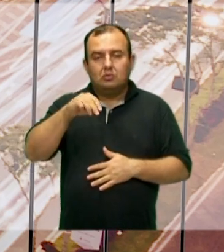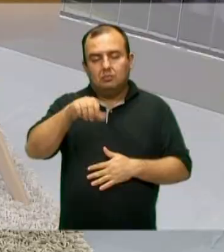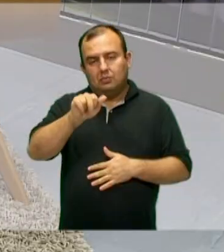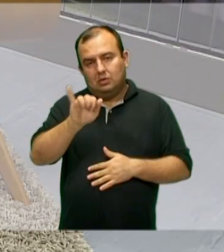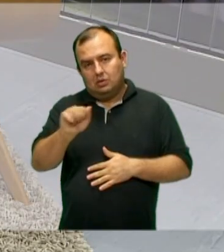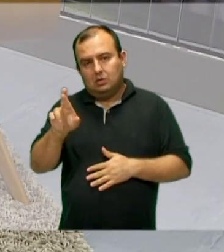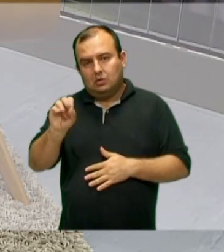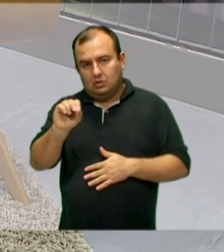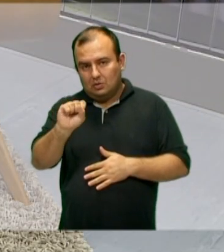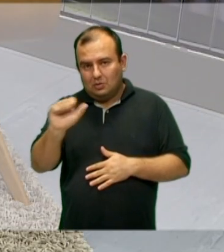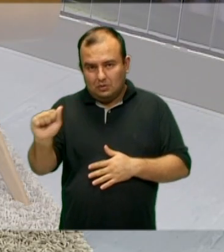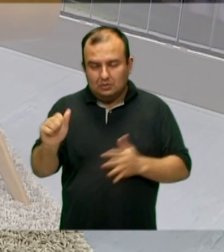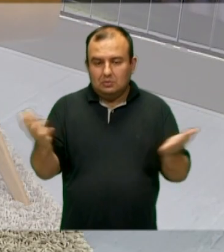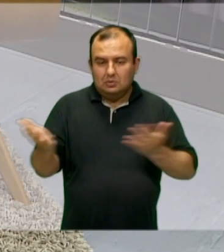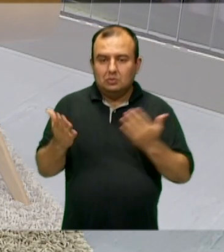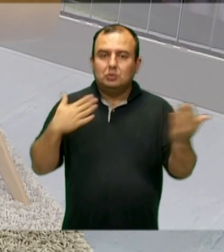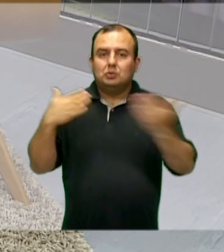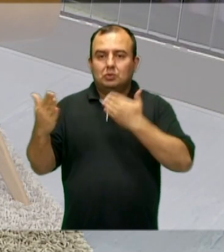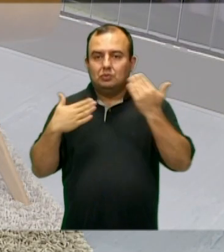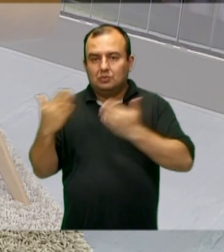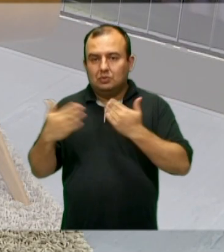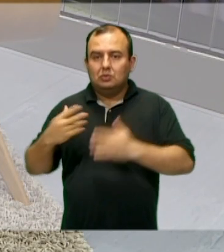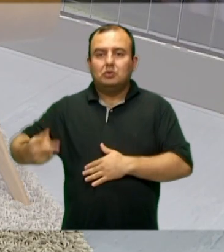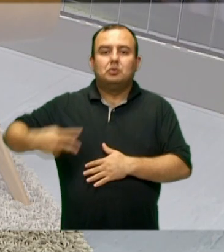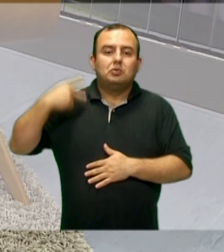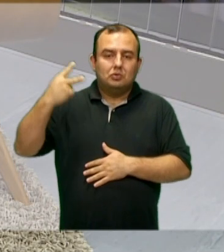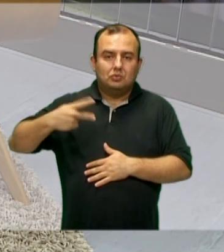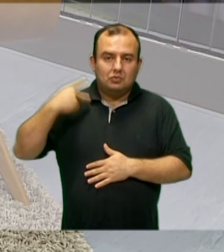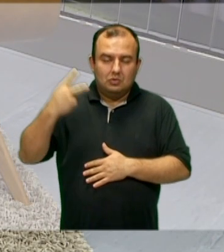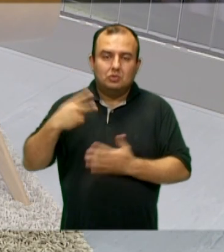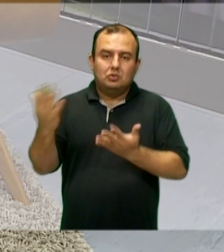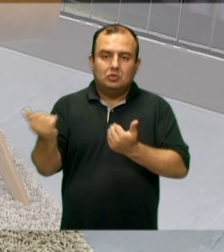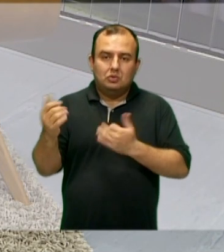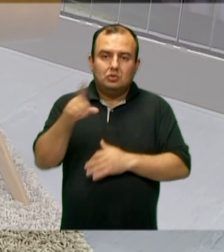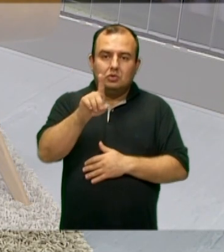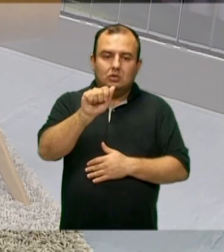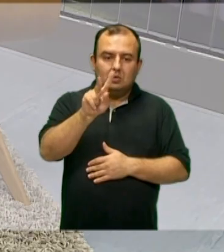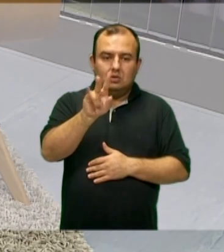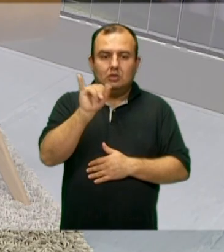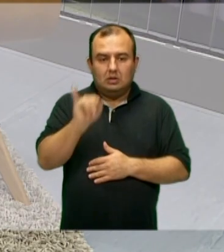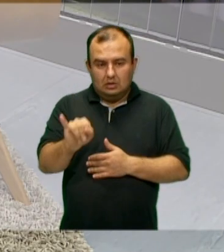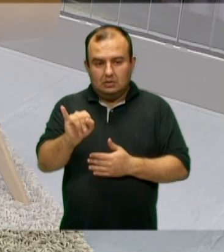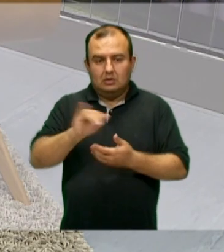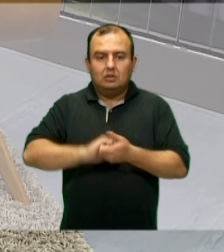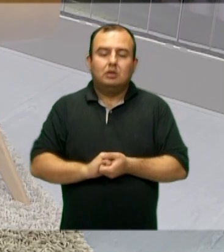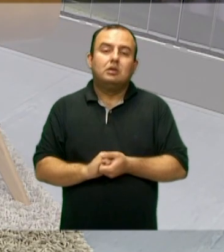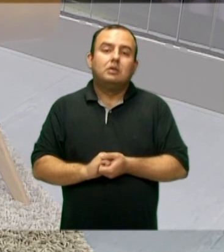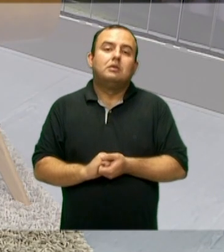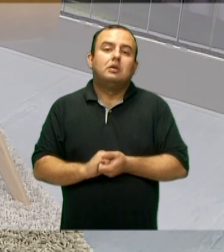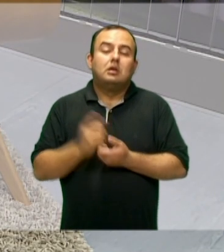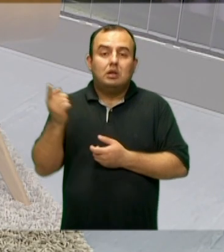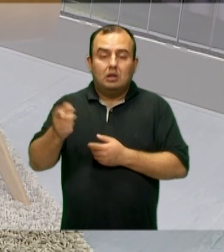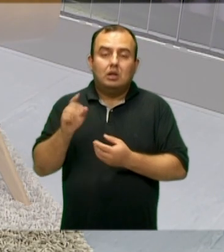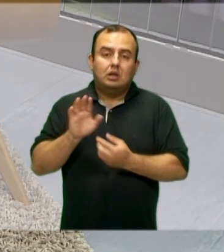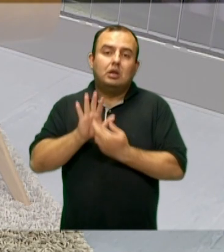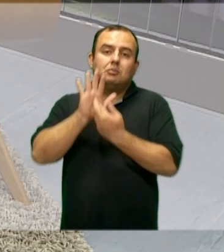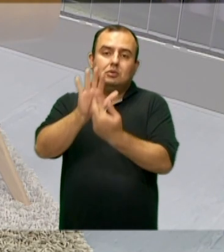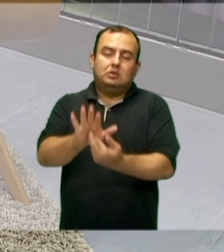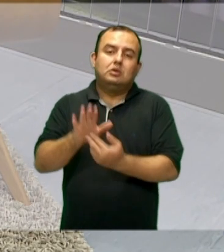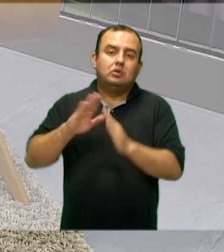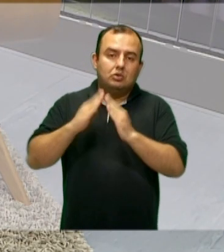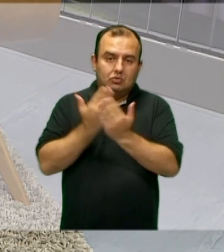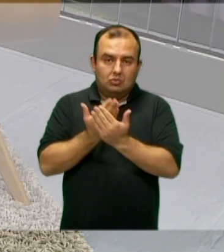Schutz. E hoje a nossa conversa é com o vereador mirim Davi da Cruz Oliveira Chu, representante do Colégio